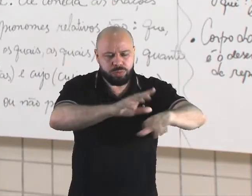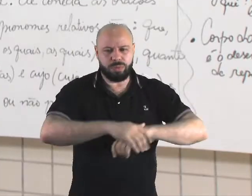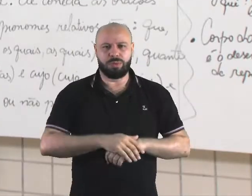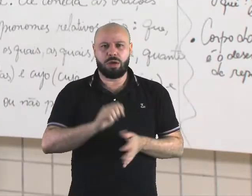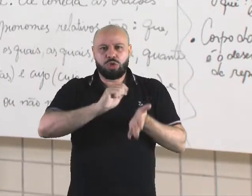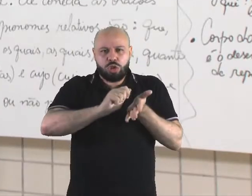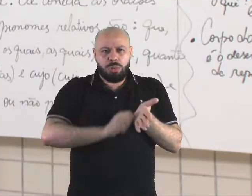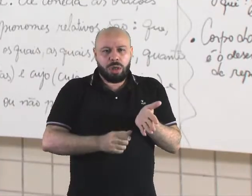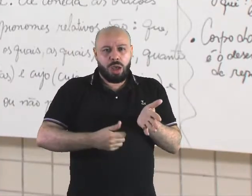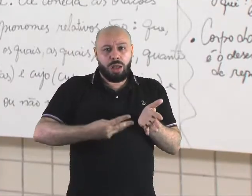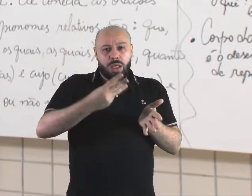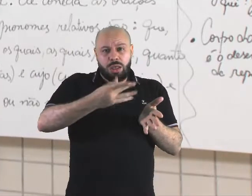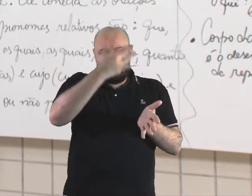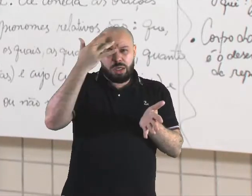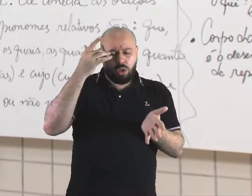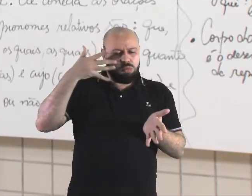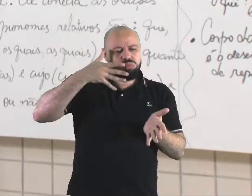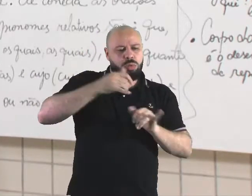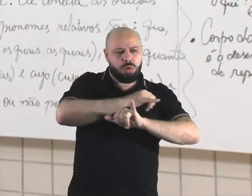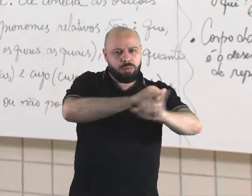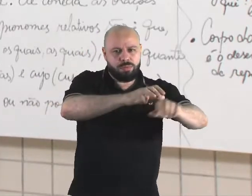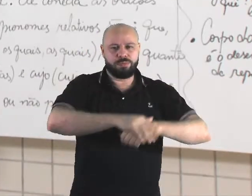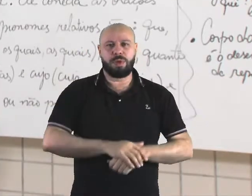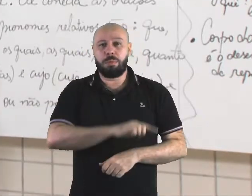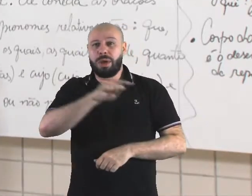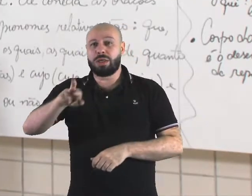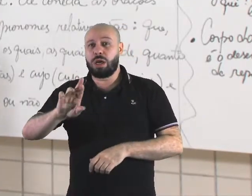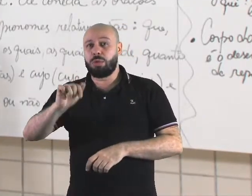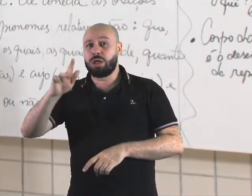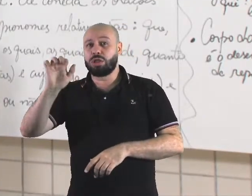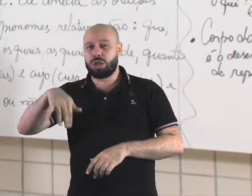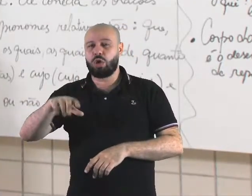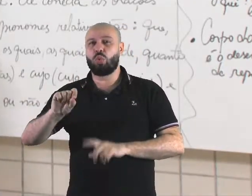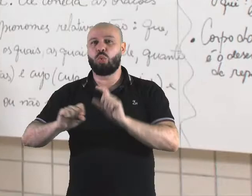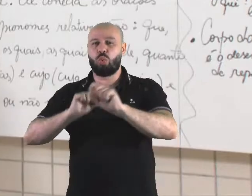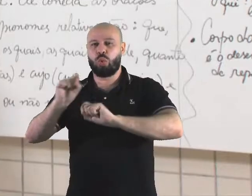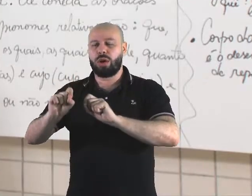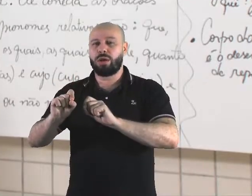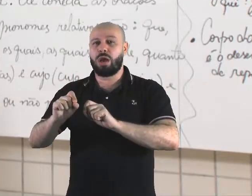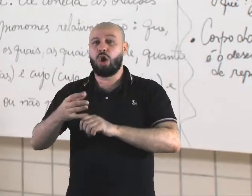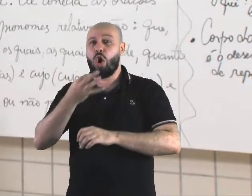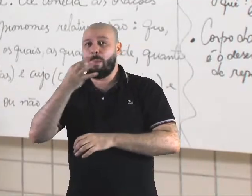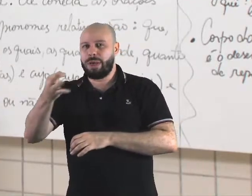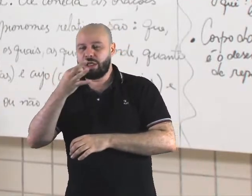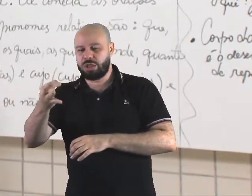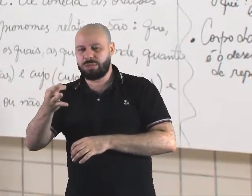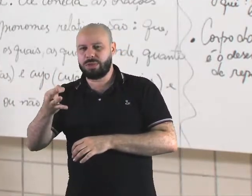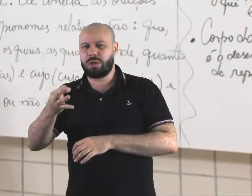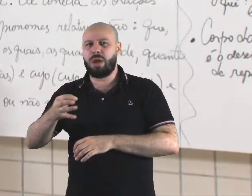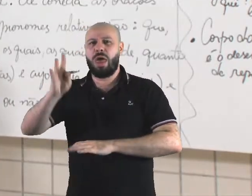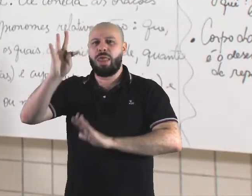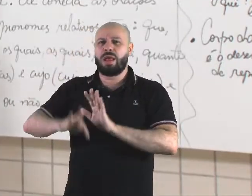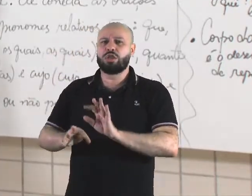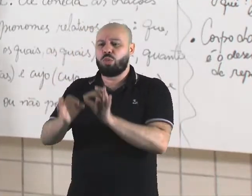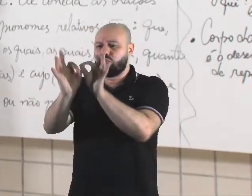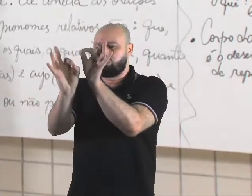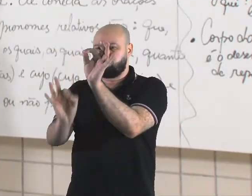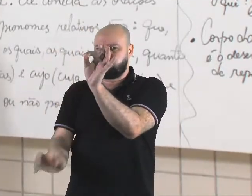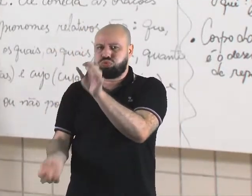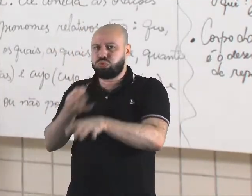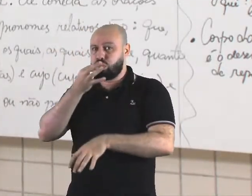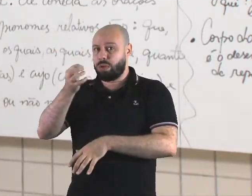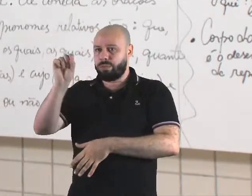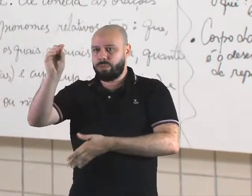escrito lá em terceira pessoa. Já a reportagem não, ela é opinativa e são textos mais